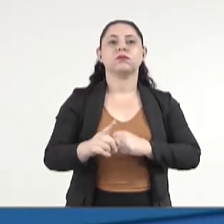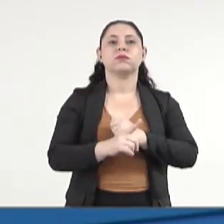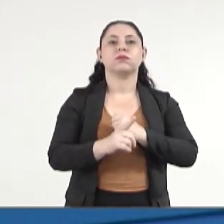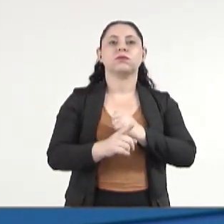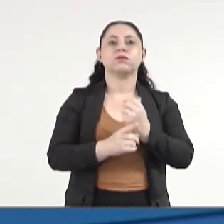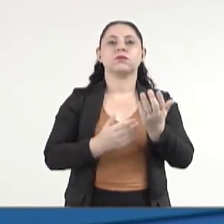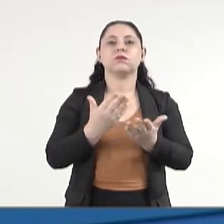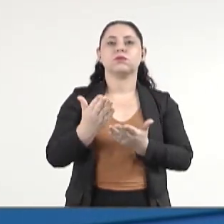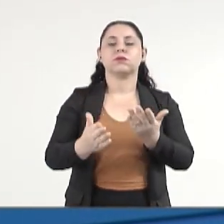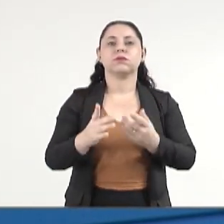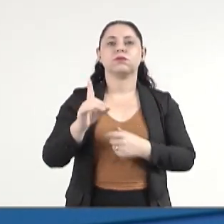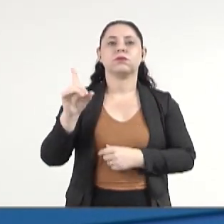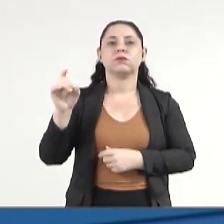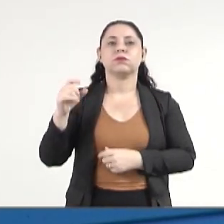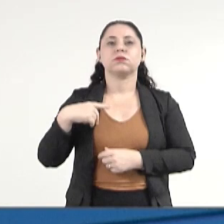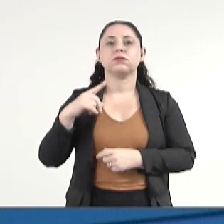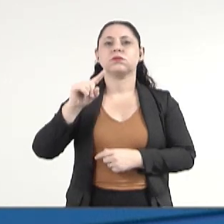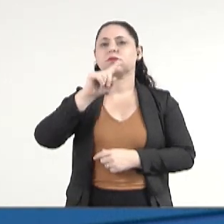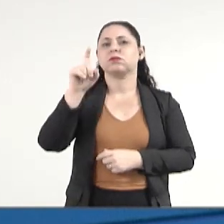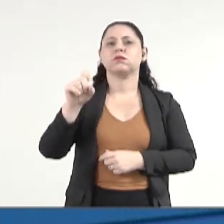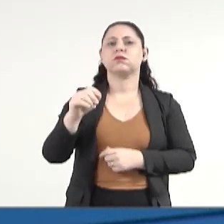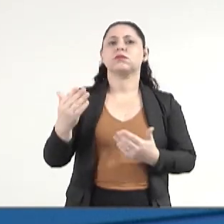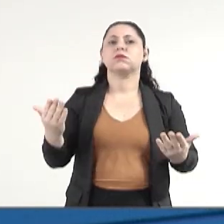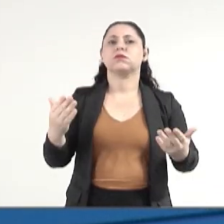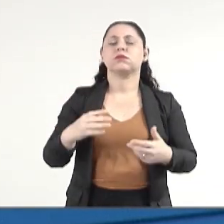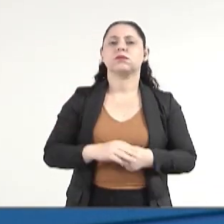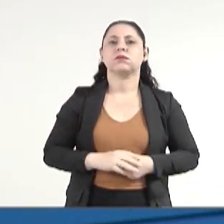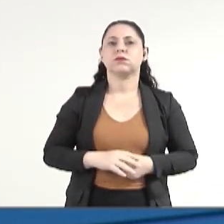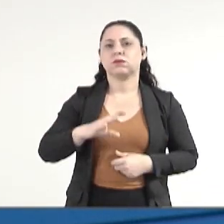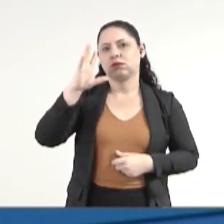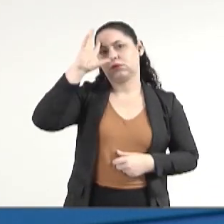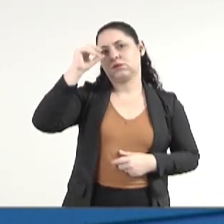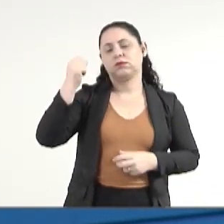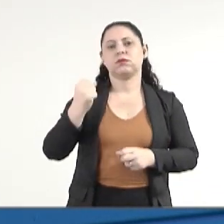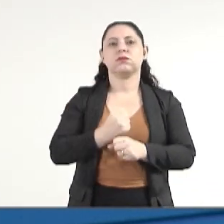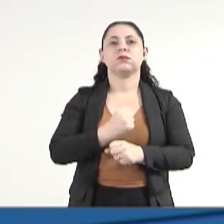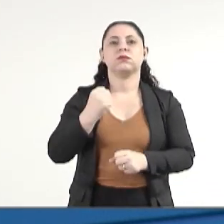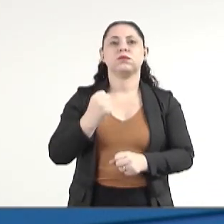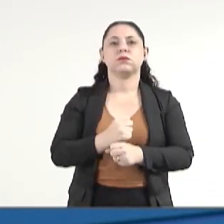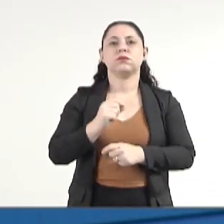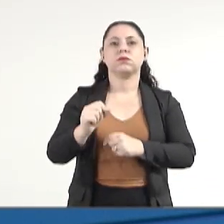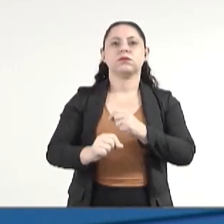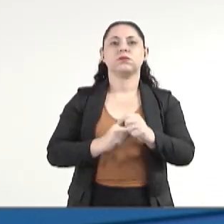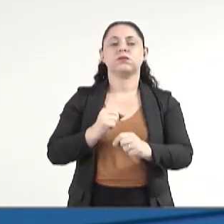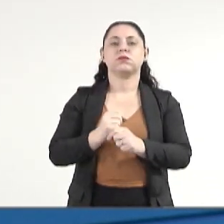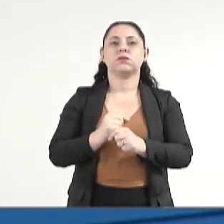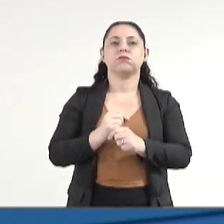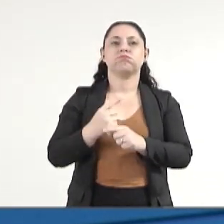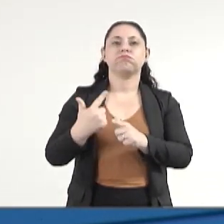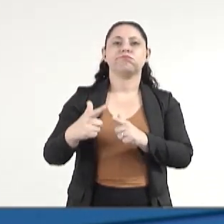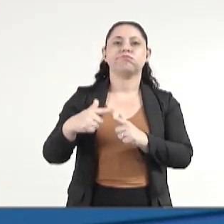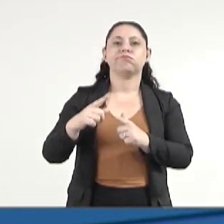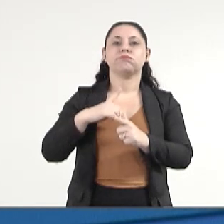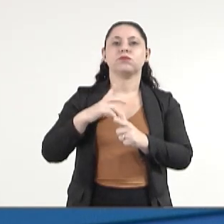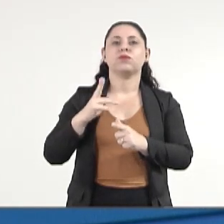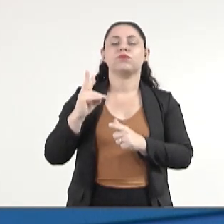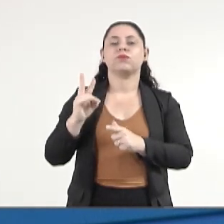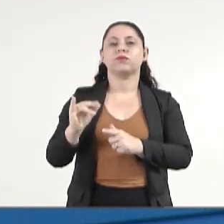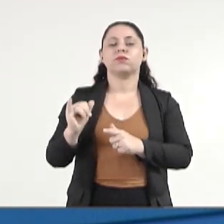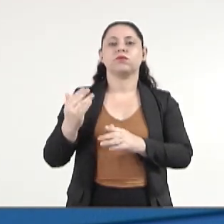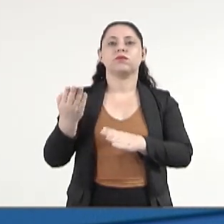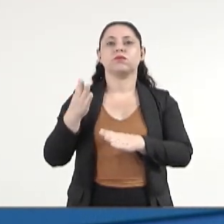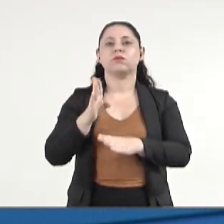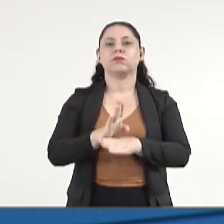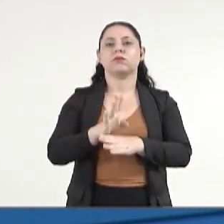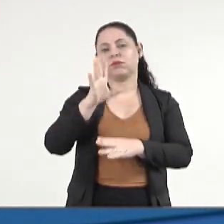Dourados. E eles questionam a conclusão dessa obra, que é uma obra emblemática e uma obra que vai